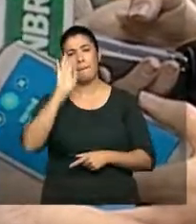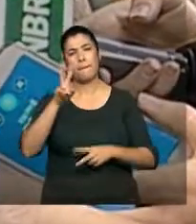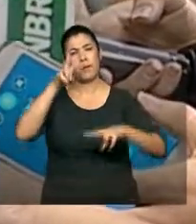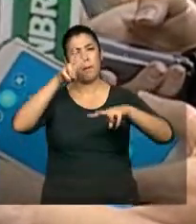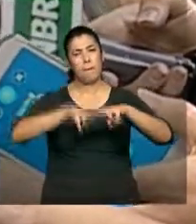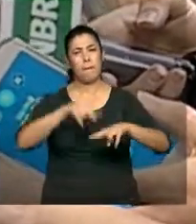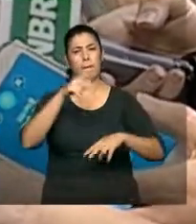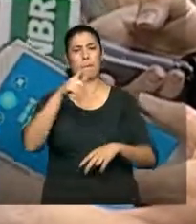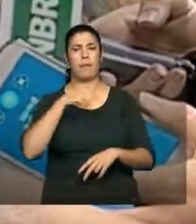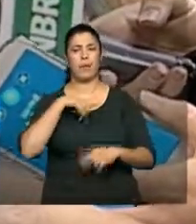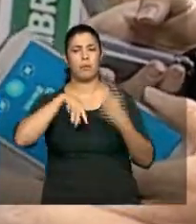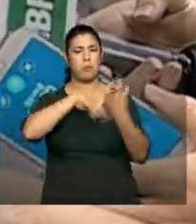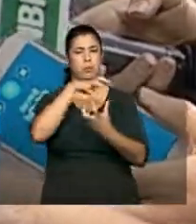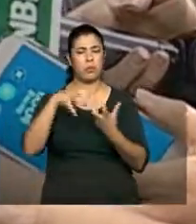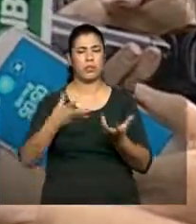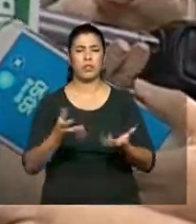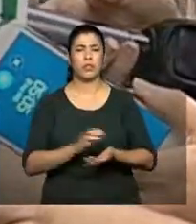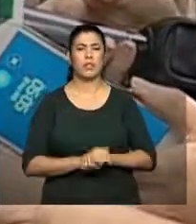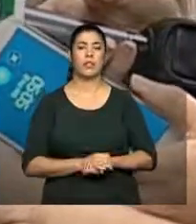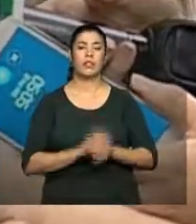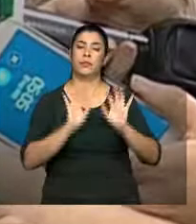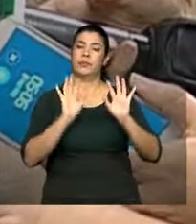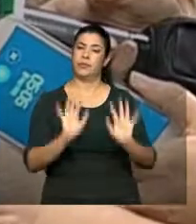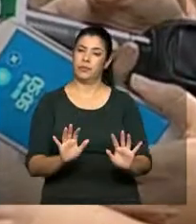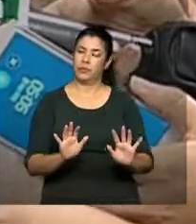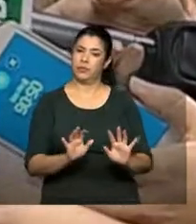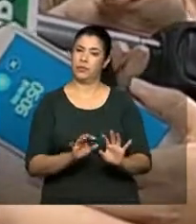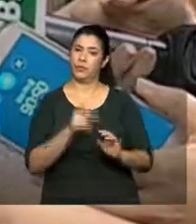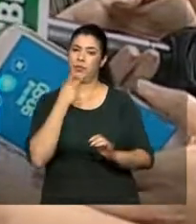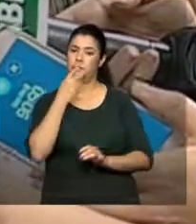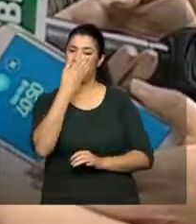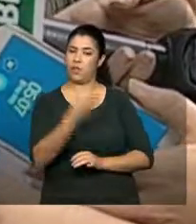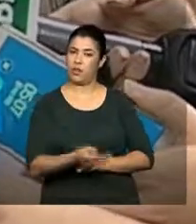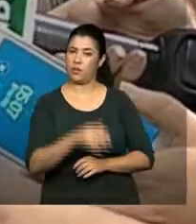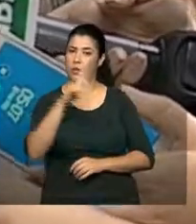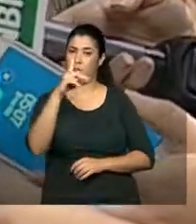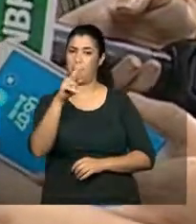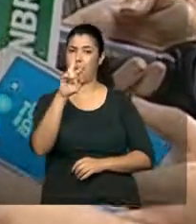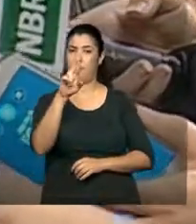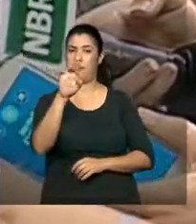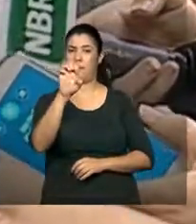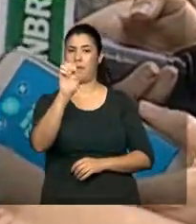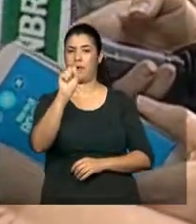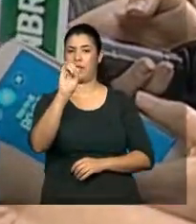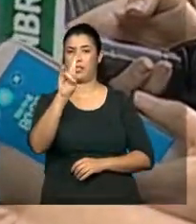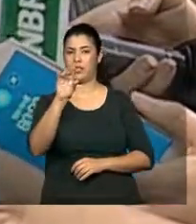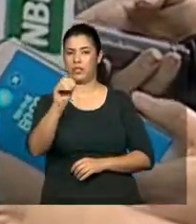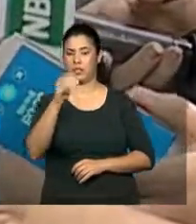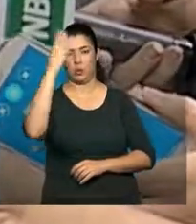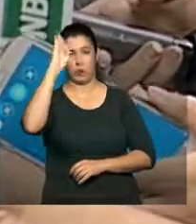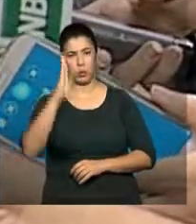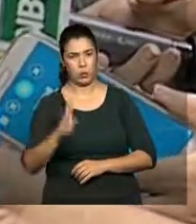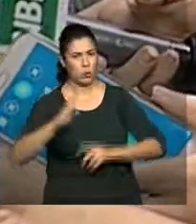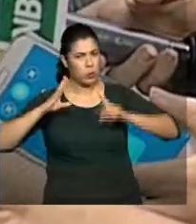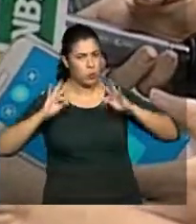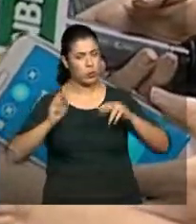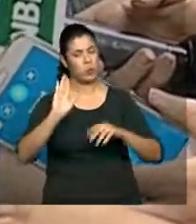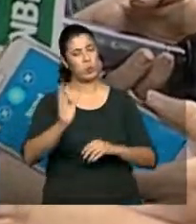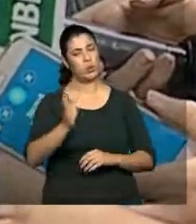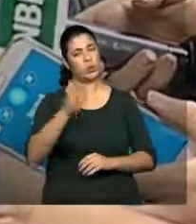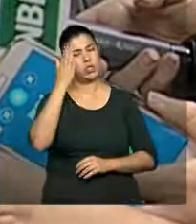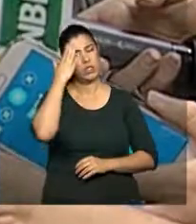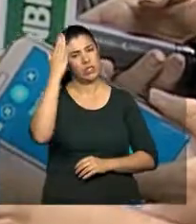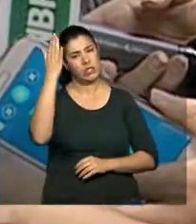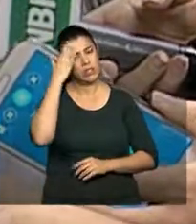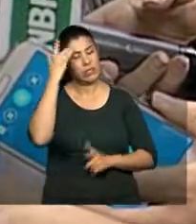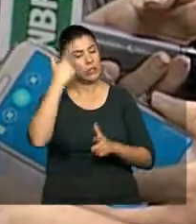então não envolve também? A situação dos presídios no Brasil é uma situação que todos nós sabemos que é uma situação